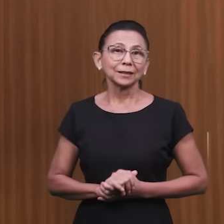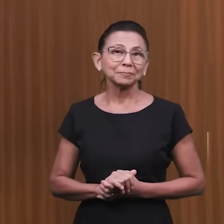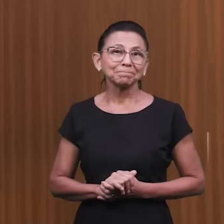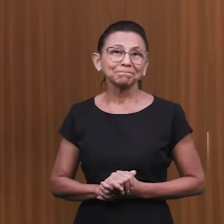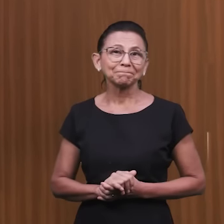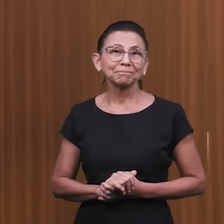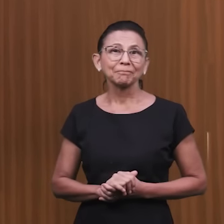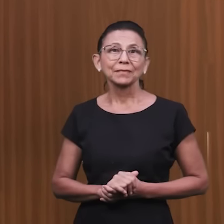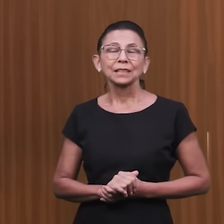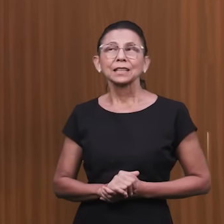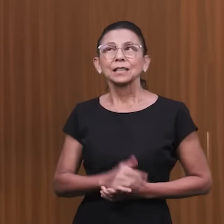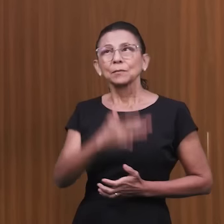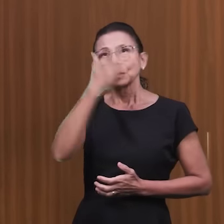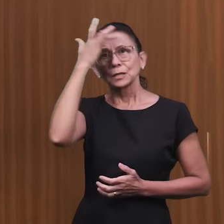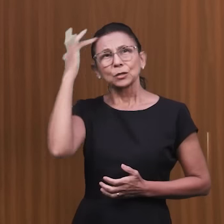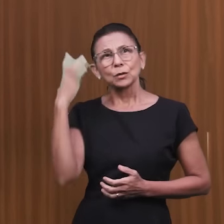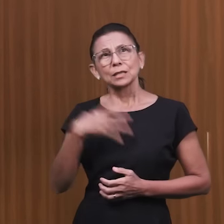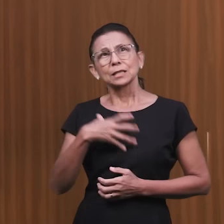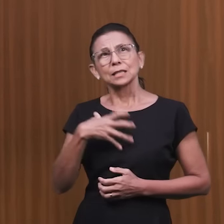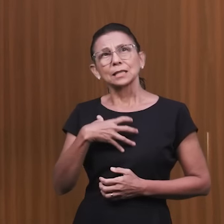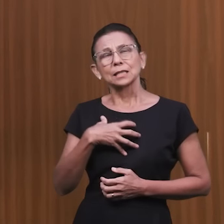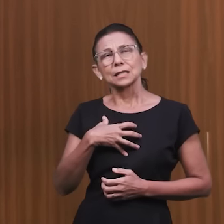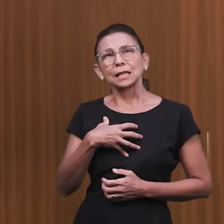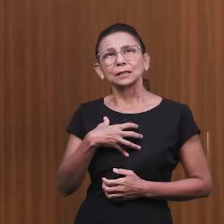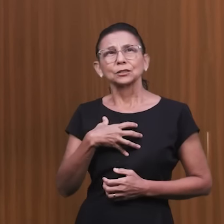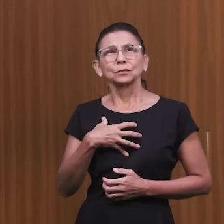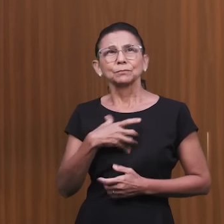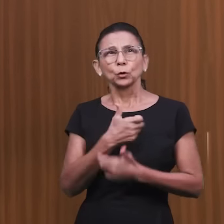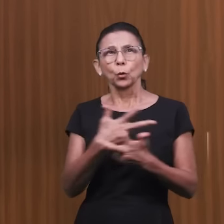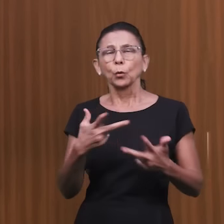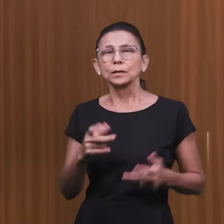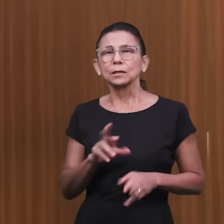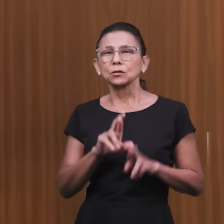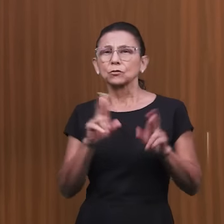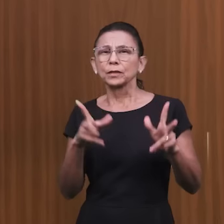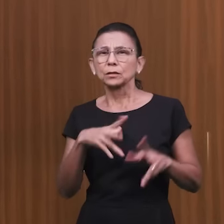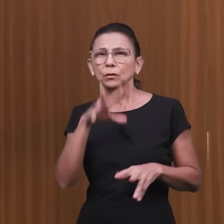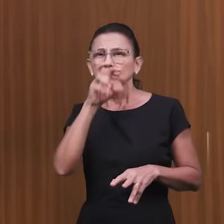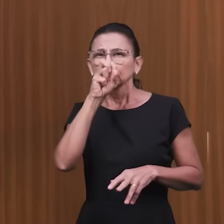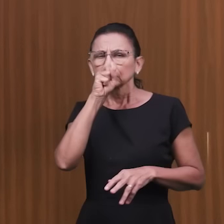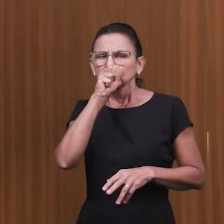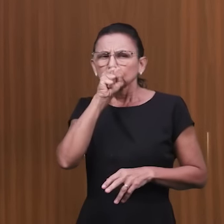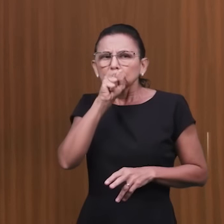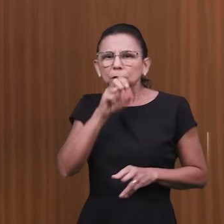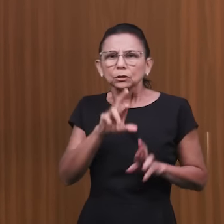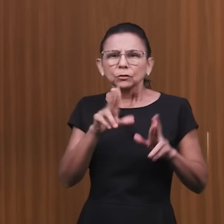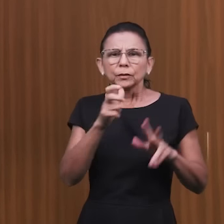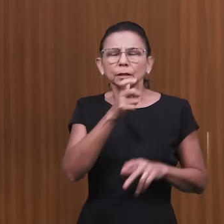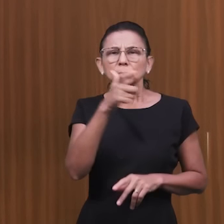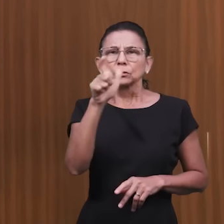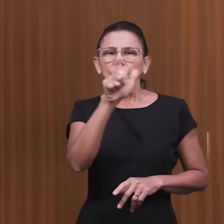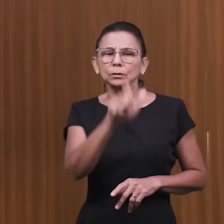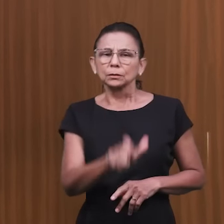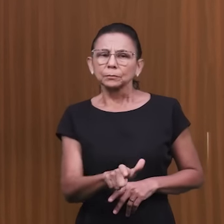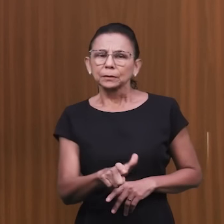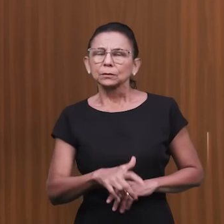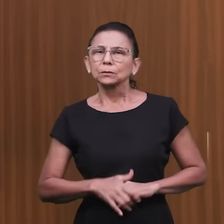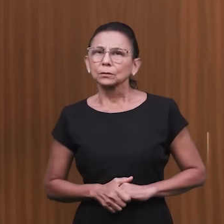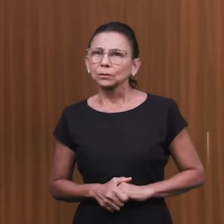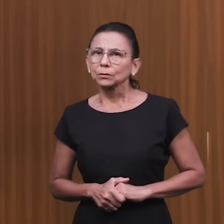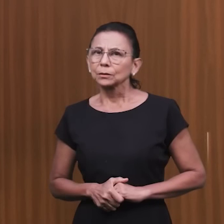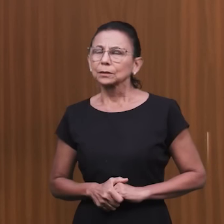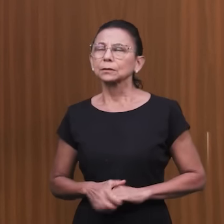assunto. São pessoas que às vezes conseguem sentir cheiros diferentes de outras pessoas, com mais aguçado. São pessoas até